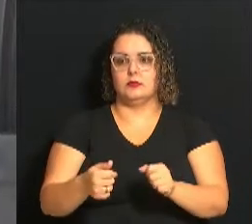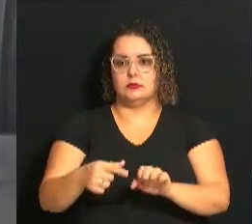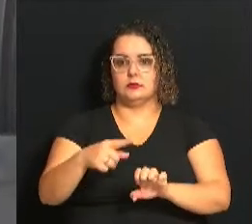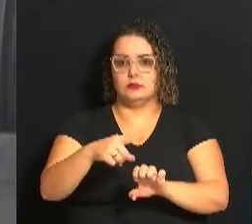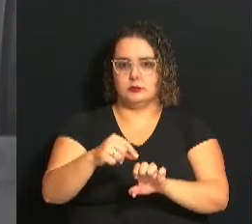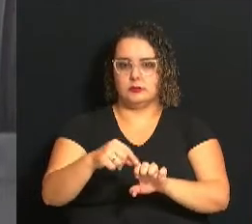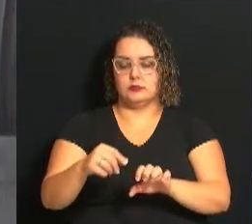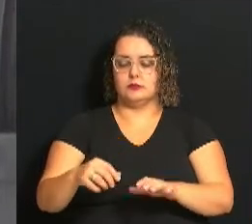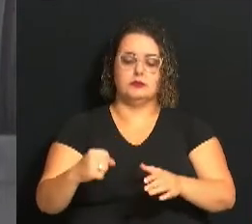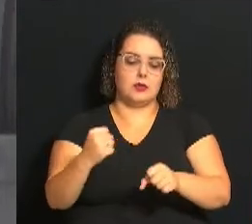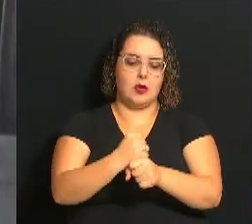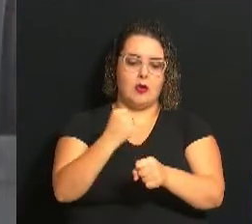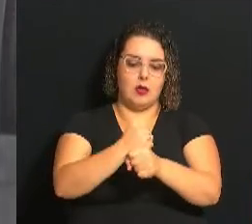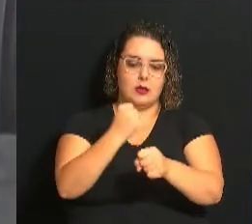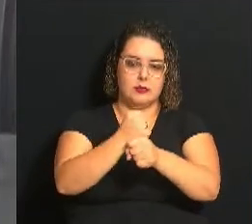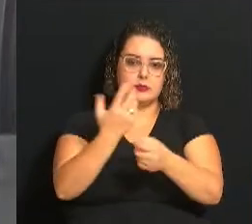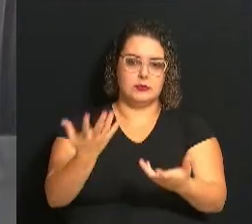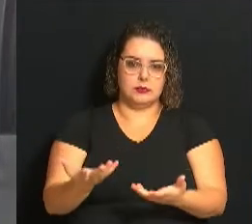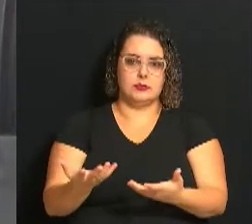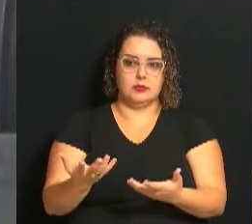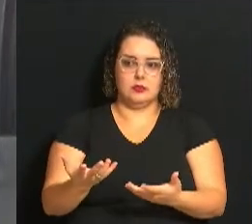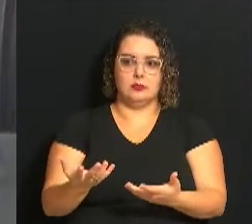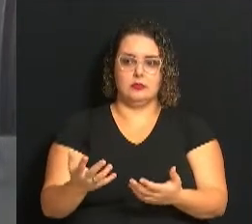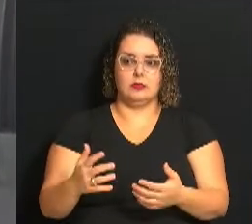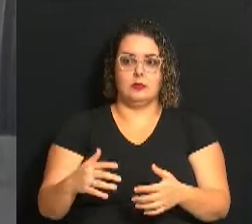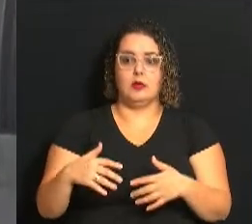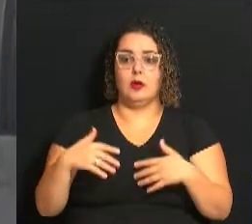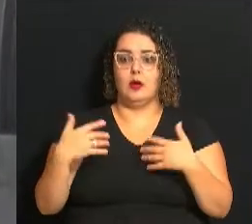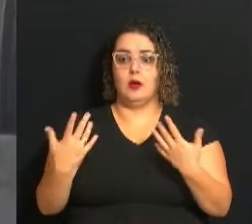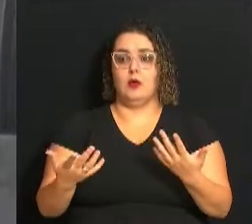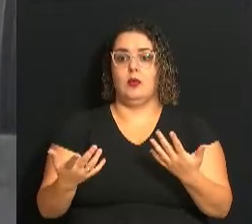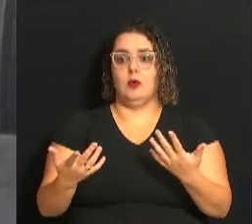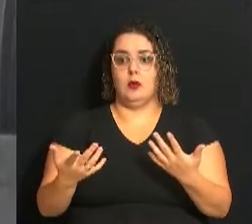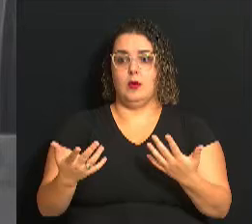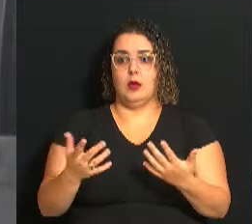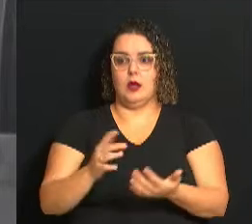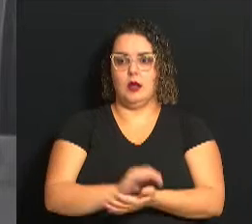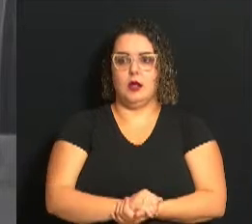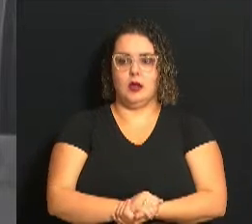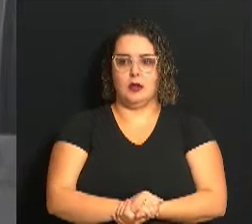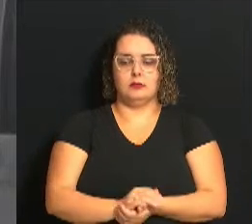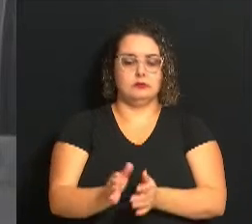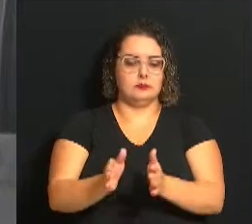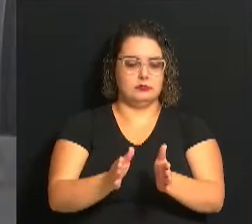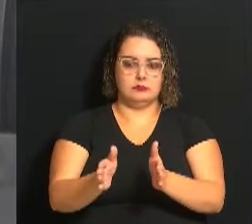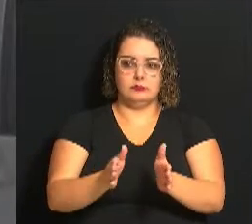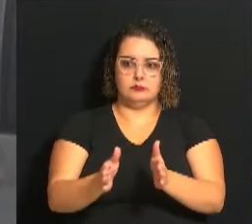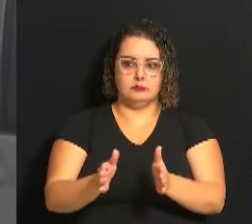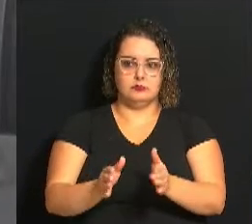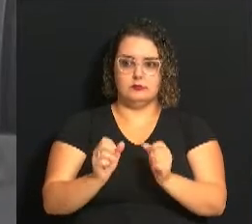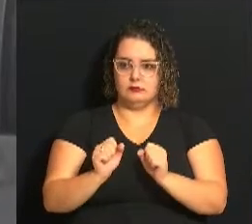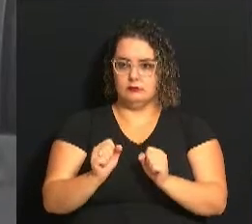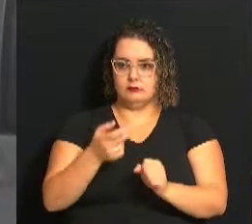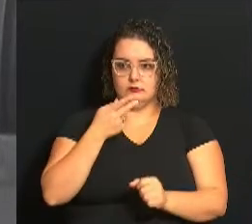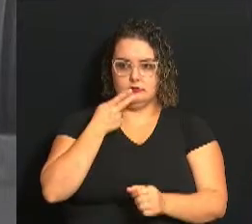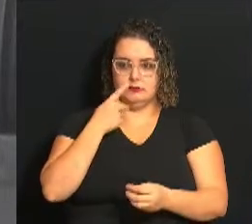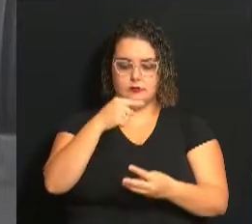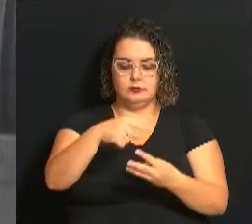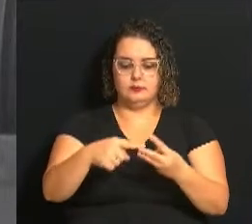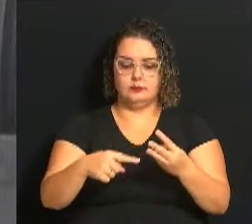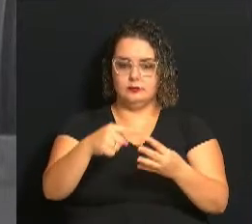de saber quais análises prévias recentes aí, pode me dizer dos 3 ou